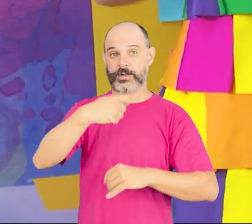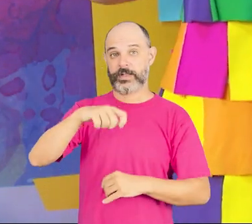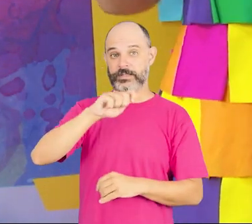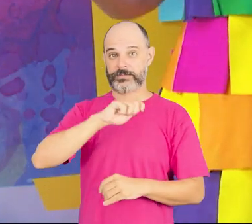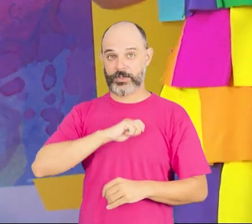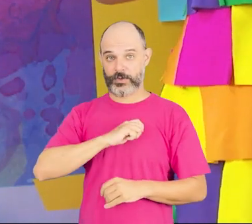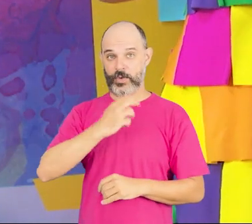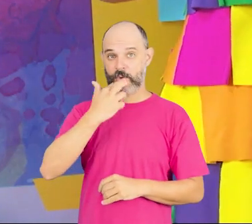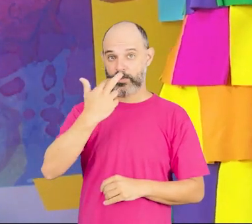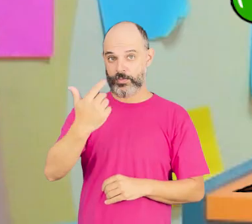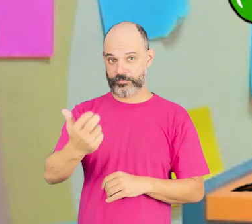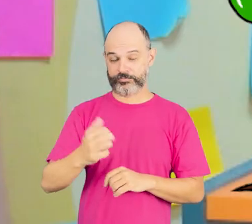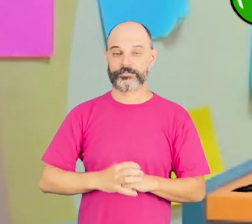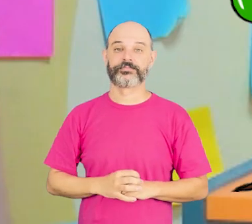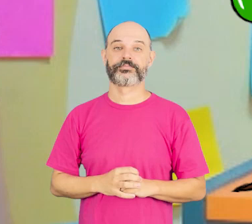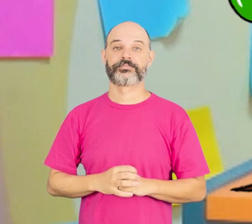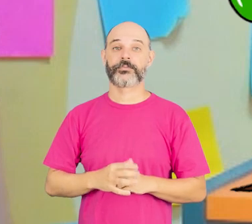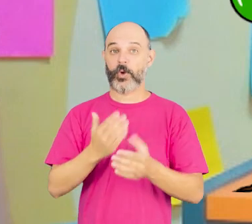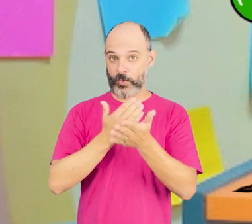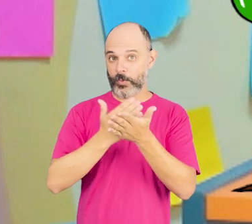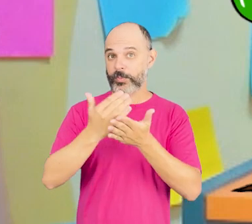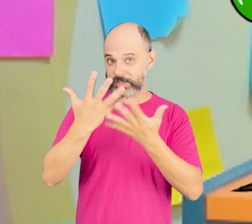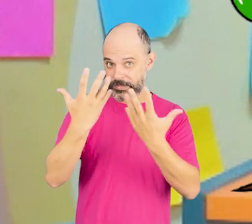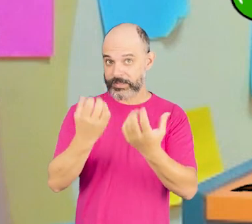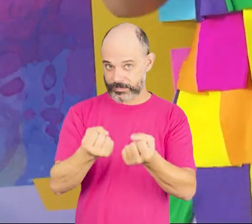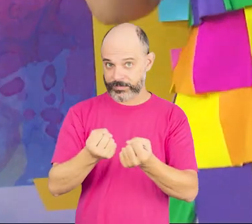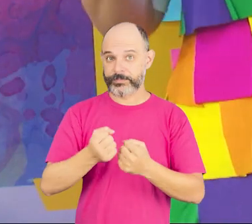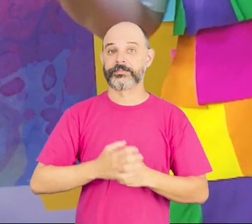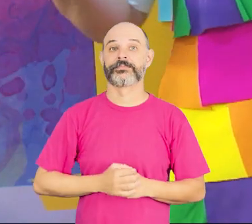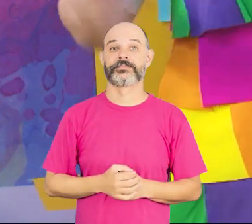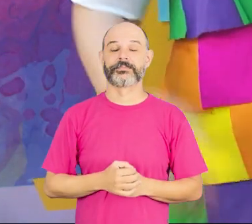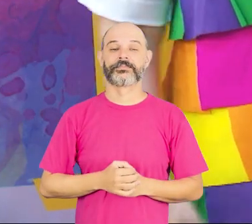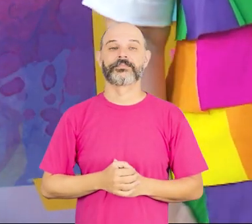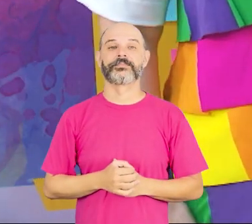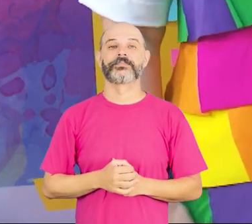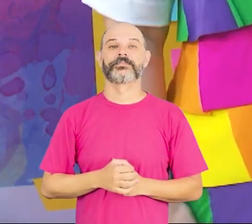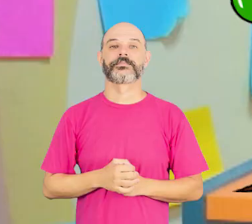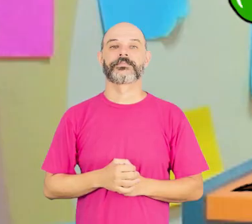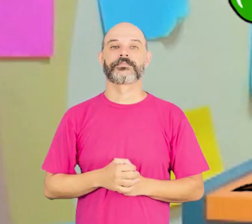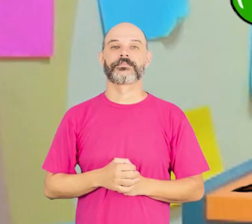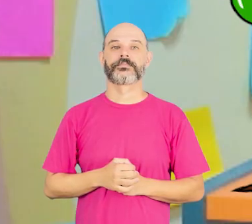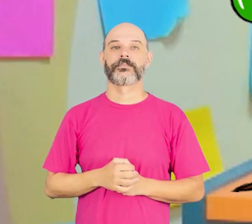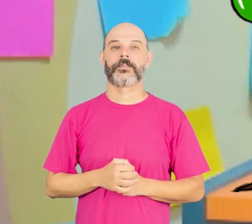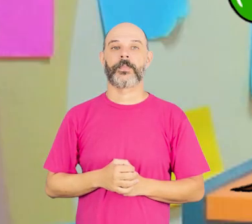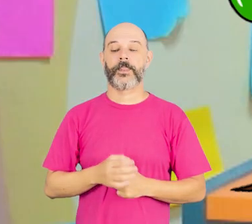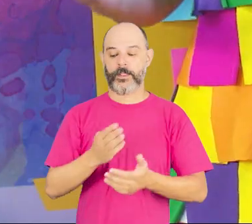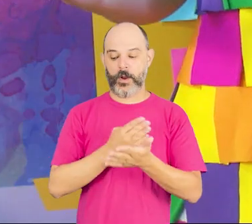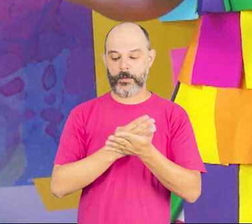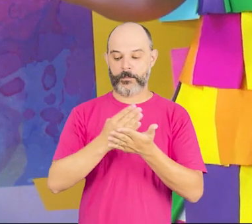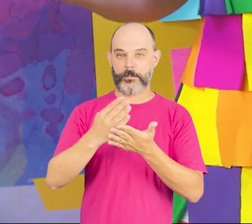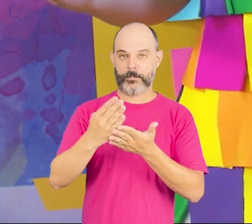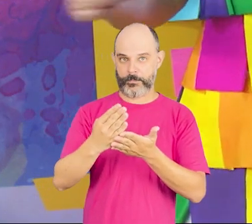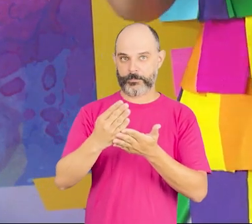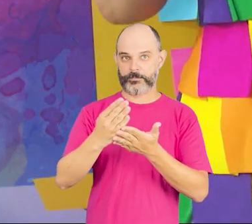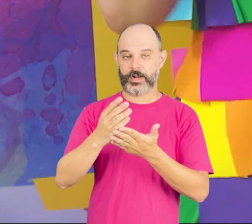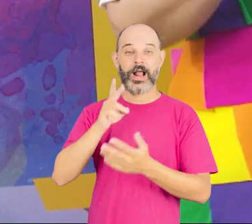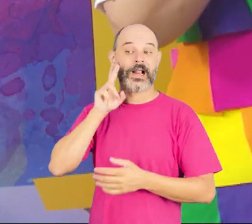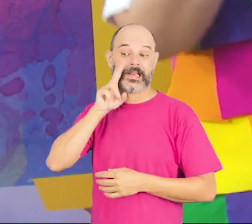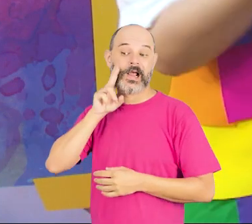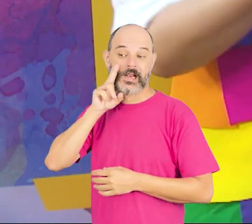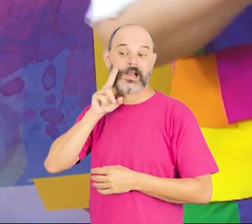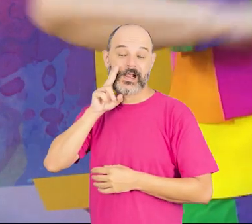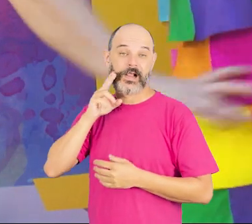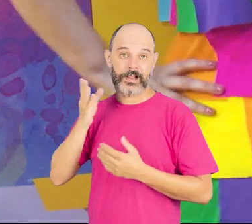em espanhol. Vamos allá! Quem quer começar? Vamos começar com